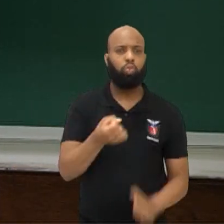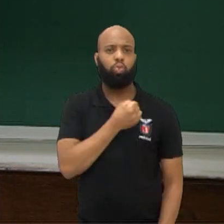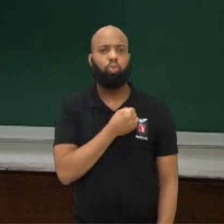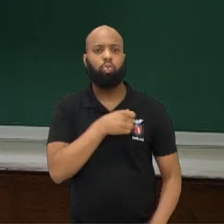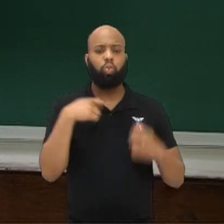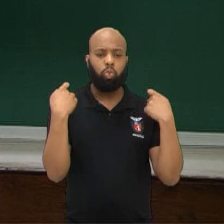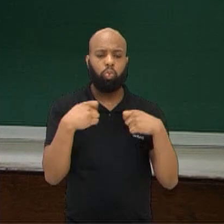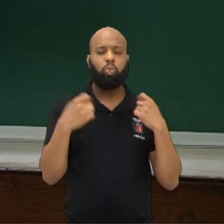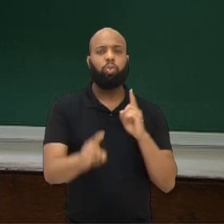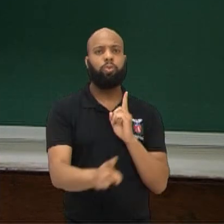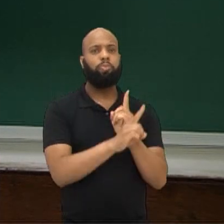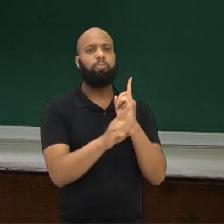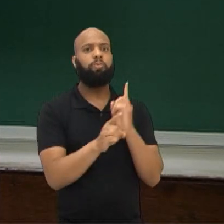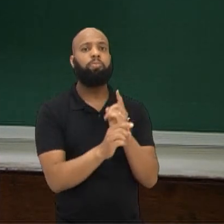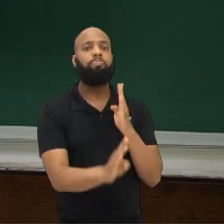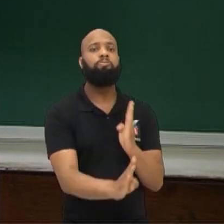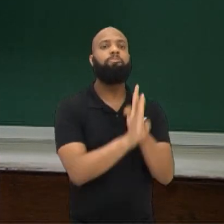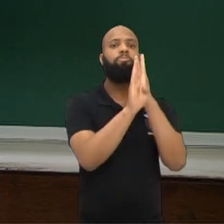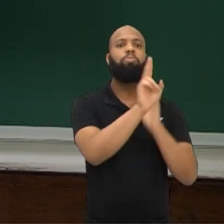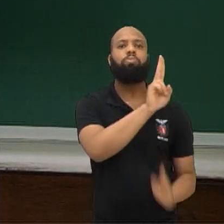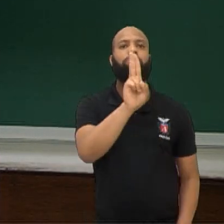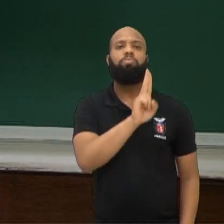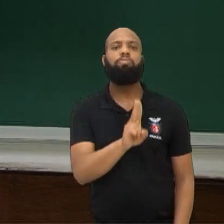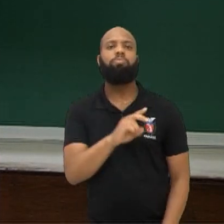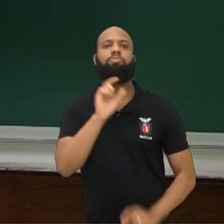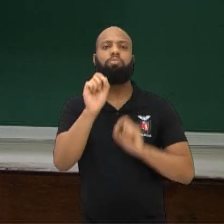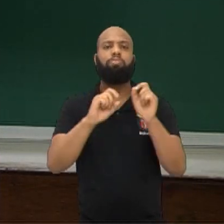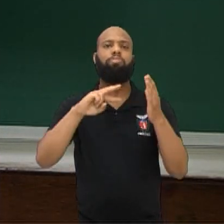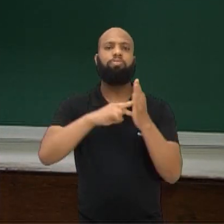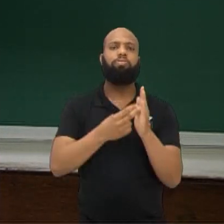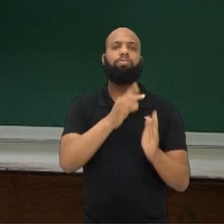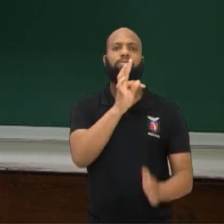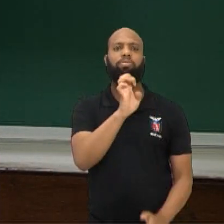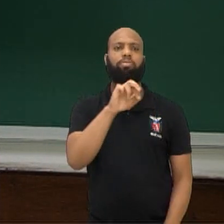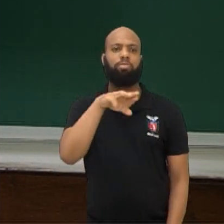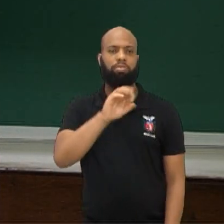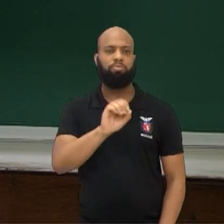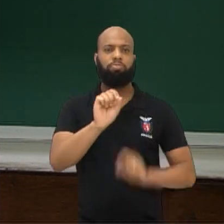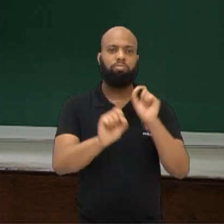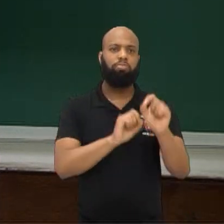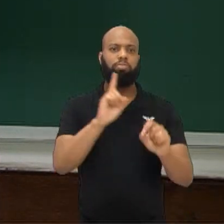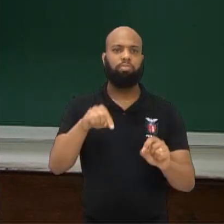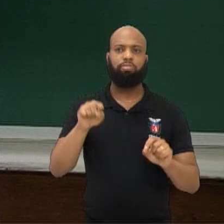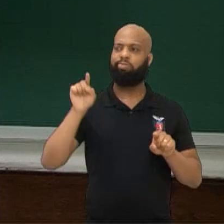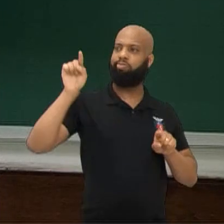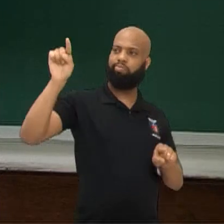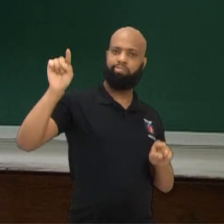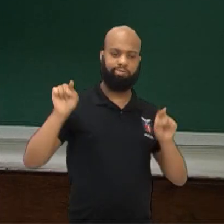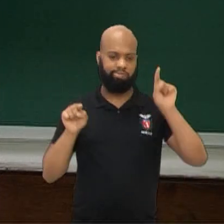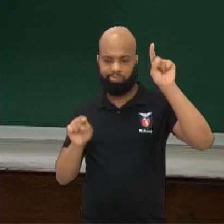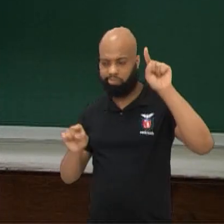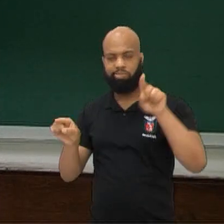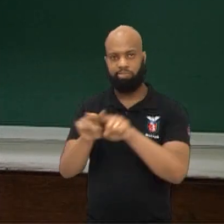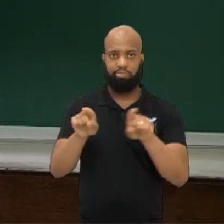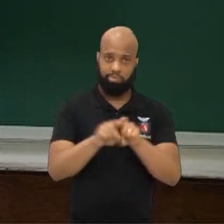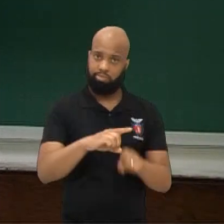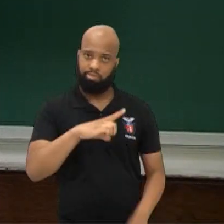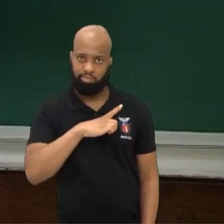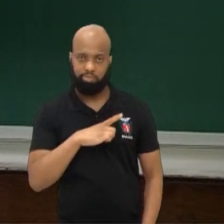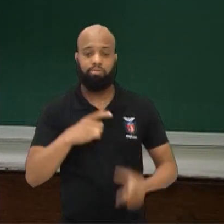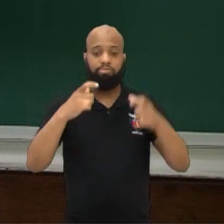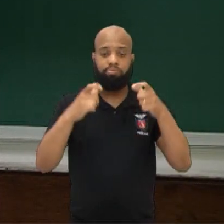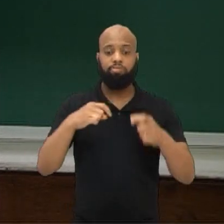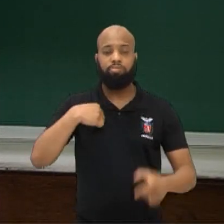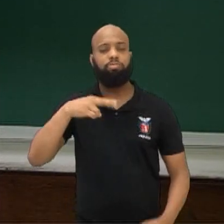eu preciso identificar o que é um termo, o que é um meio, o que é um extremo, né? Aonde